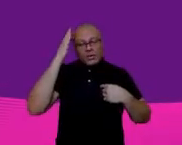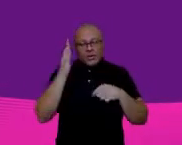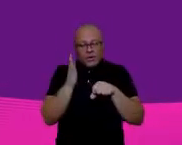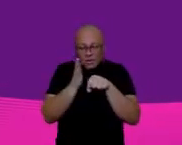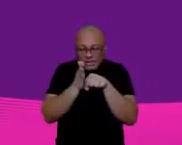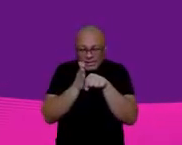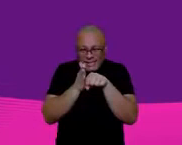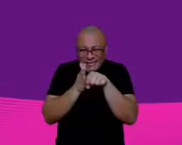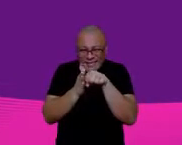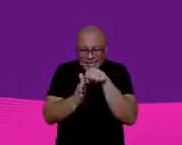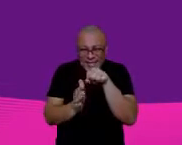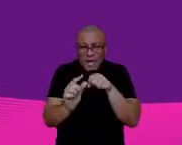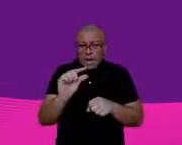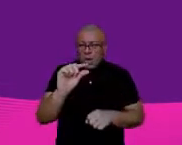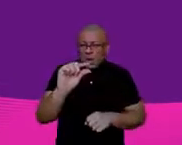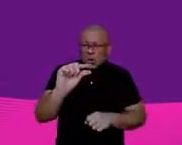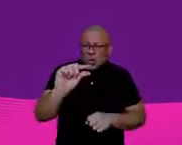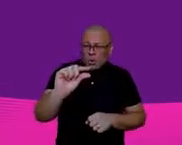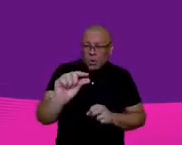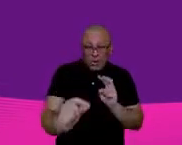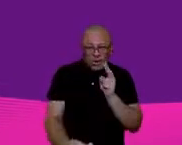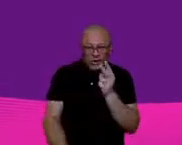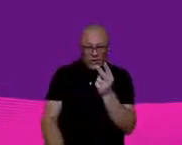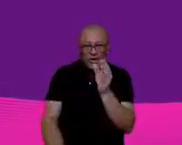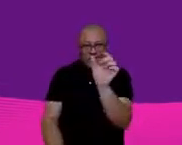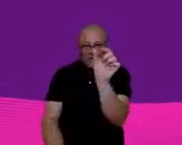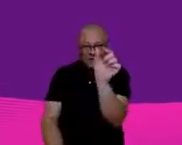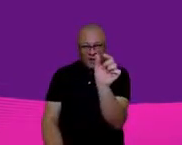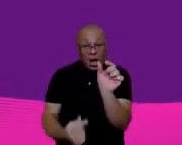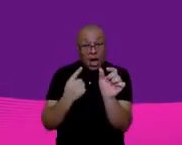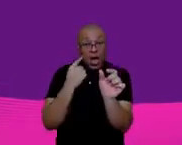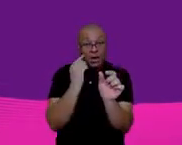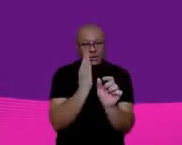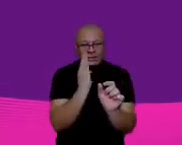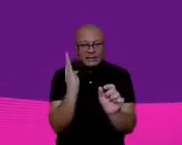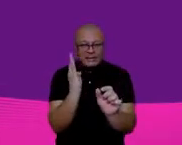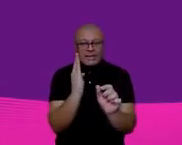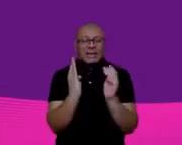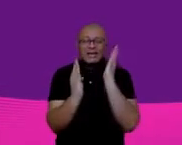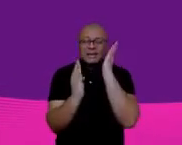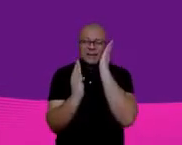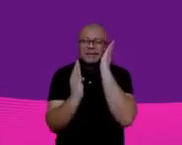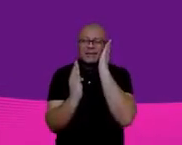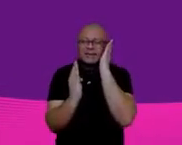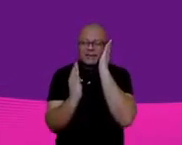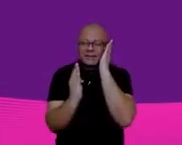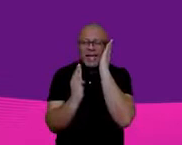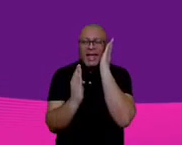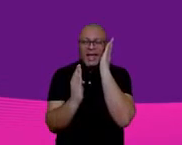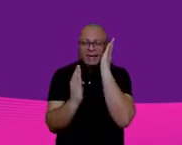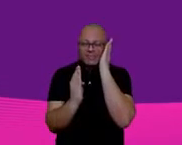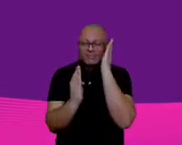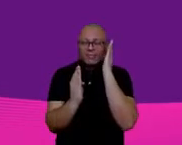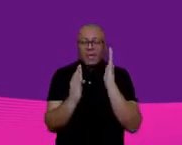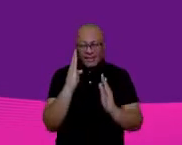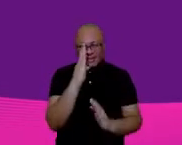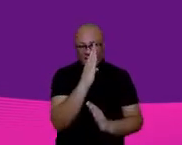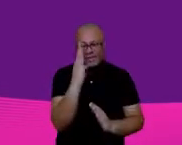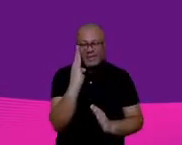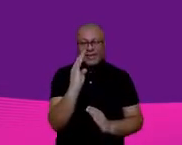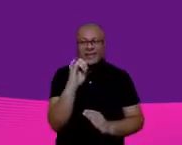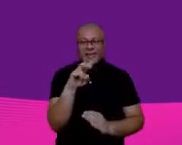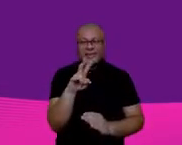medialmente, olhando aqui, olha, o alinhamento, nós sabemos que é uma deformidade em varo. E com base